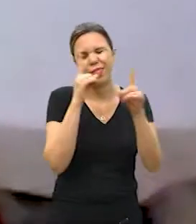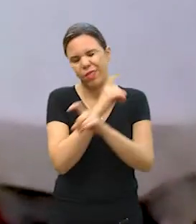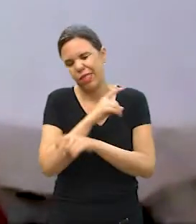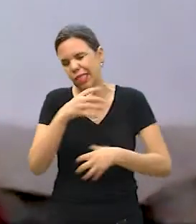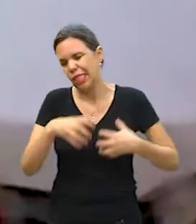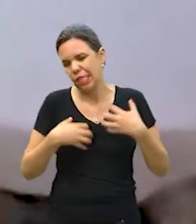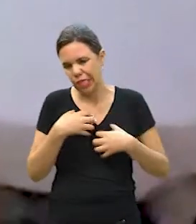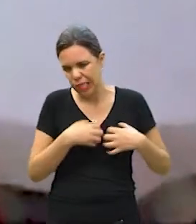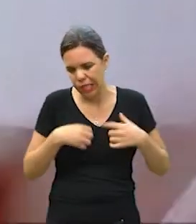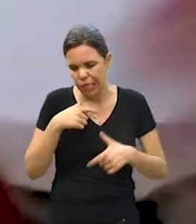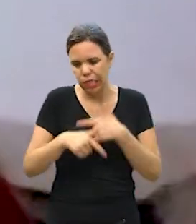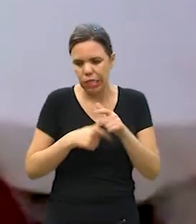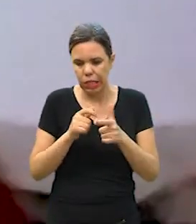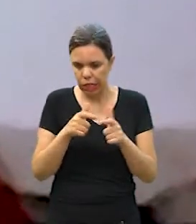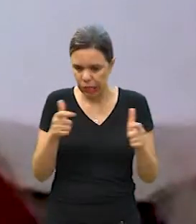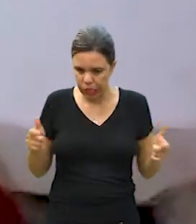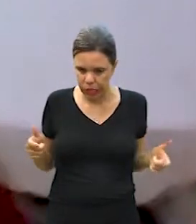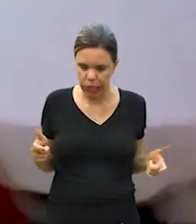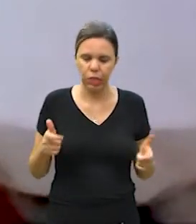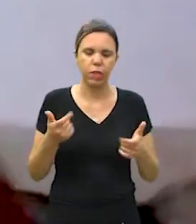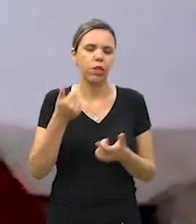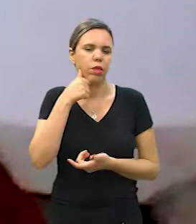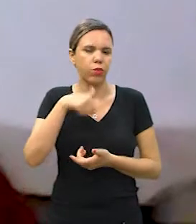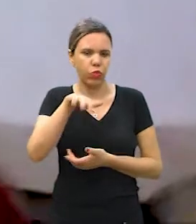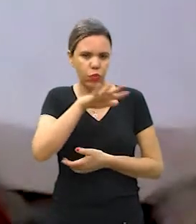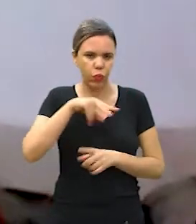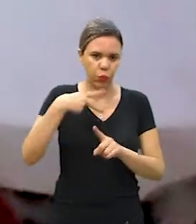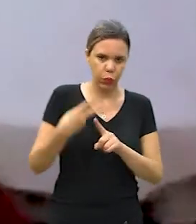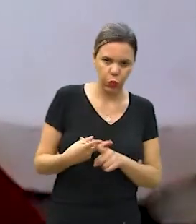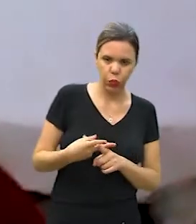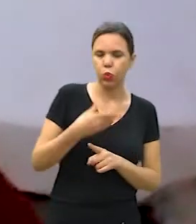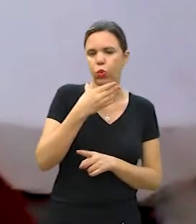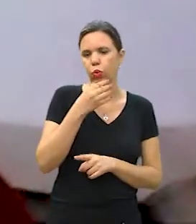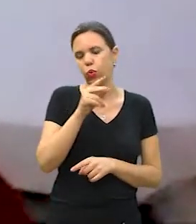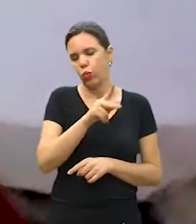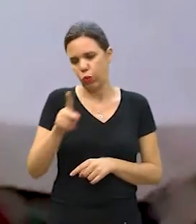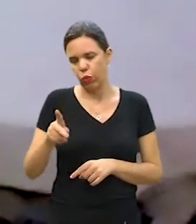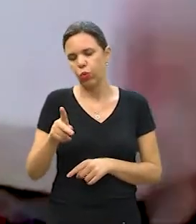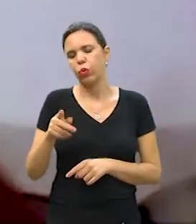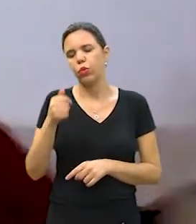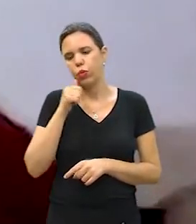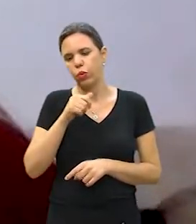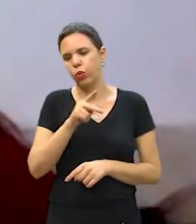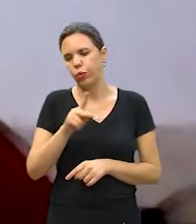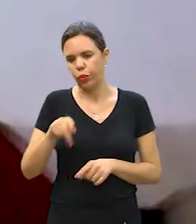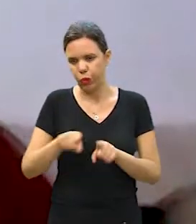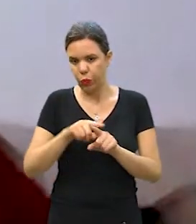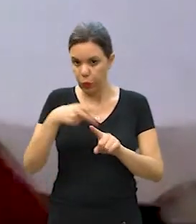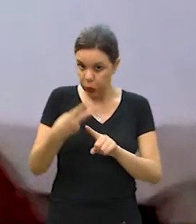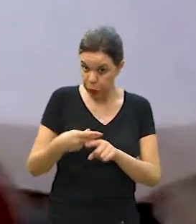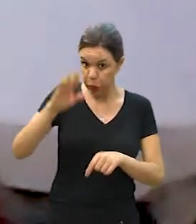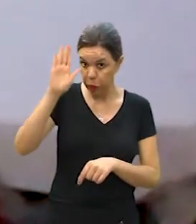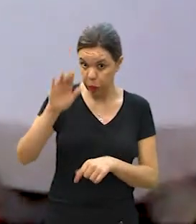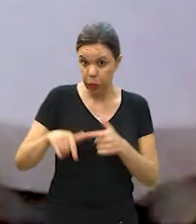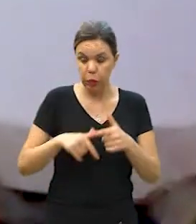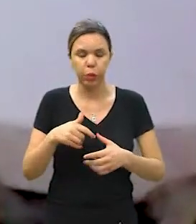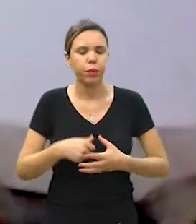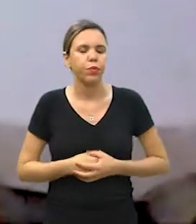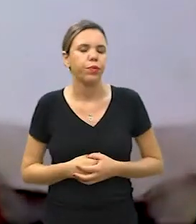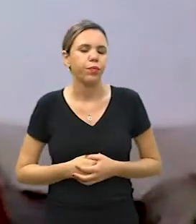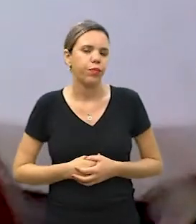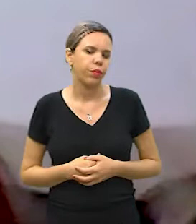bem complicado isso, e isso também aumentou para as mulheres, aumentou. Se aumentou para os professores, para as professoras aumentou ainda